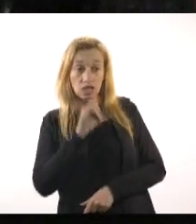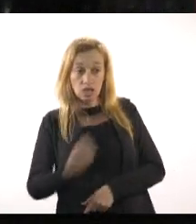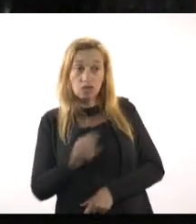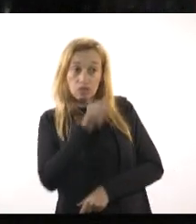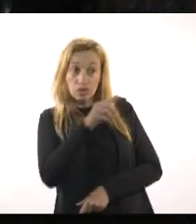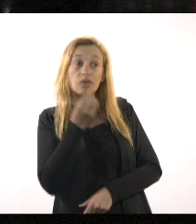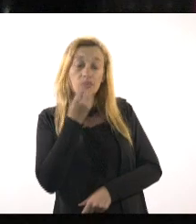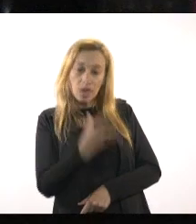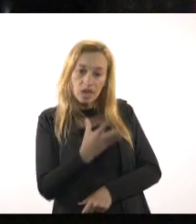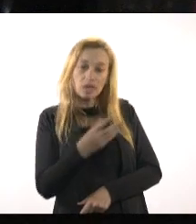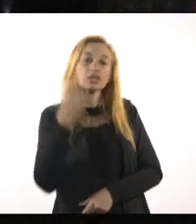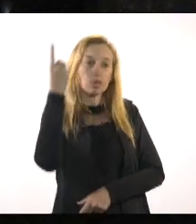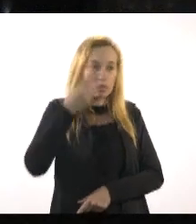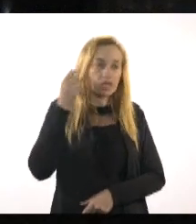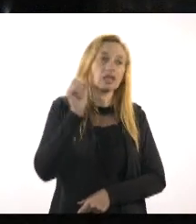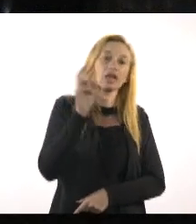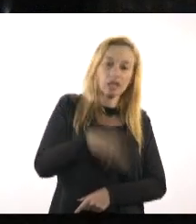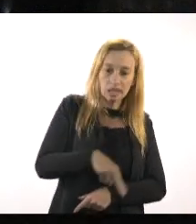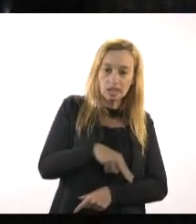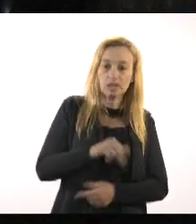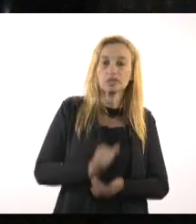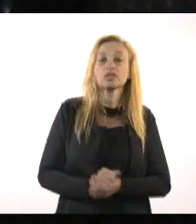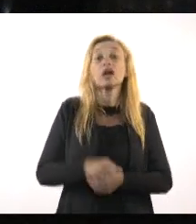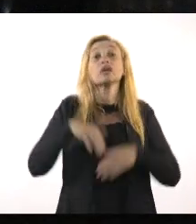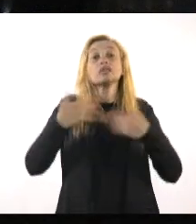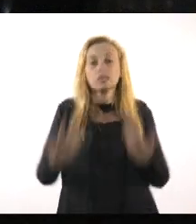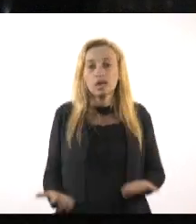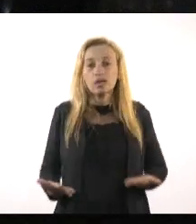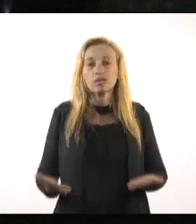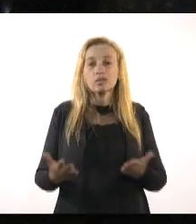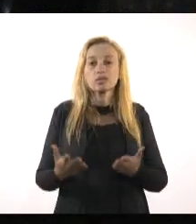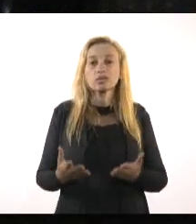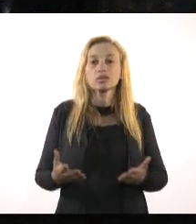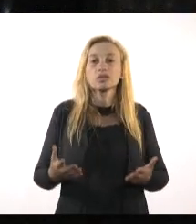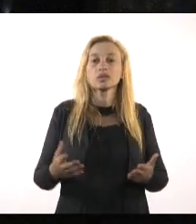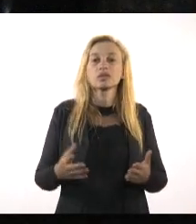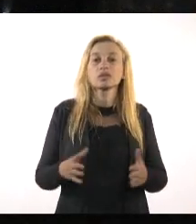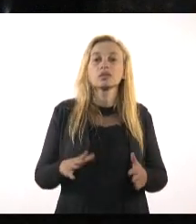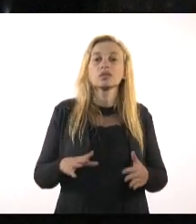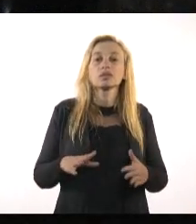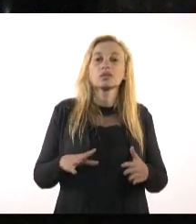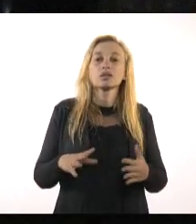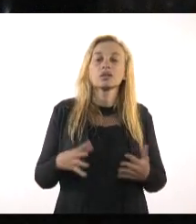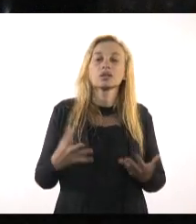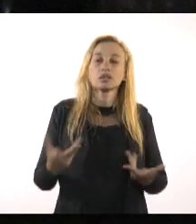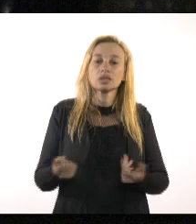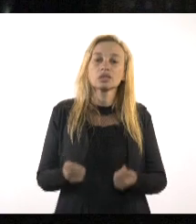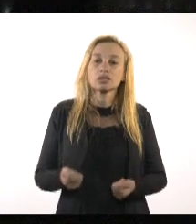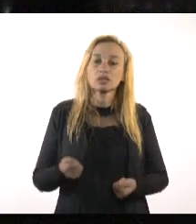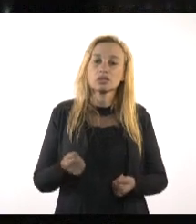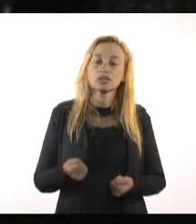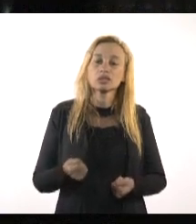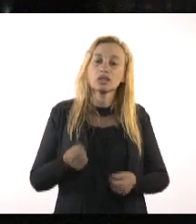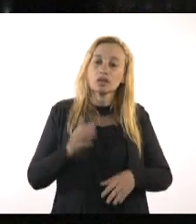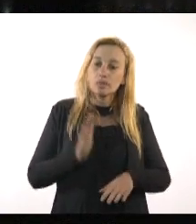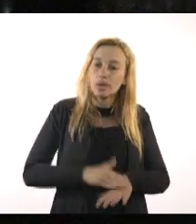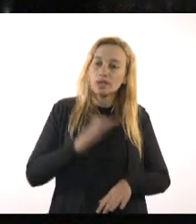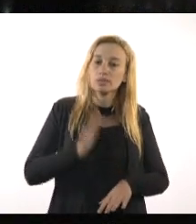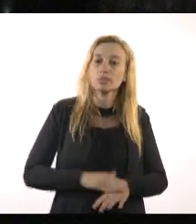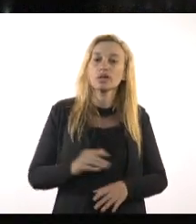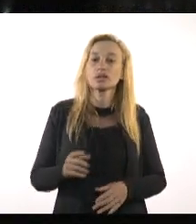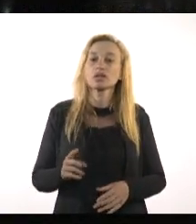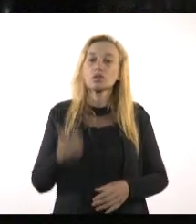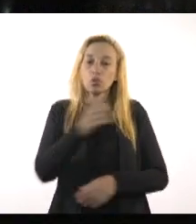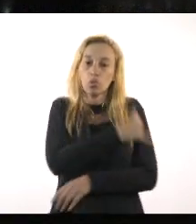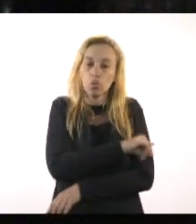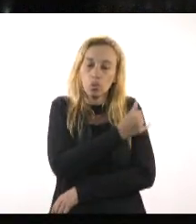bem, deputado Renan Ferreirinha. Então, realizemos a nossa vocação, sirvamos ainda mais, porque o